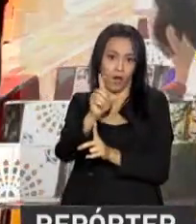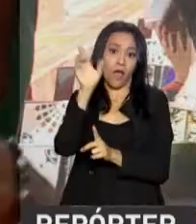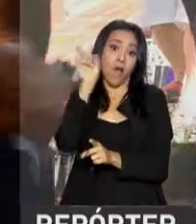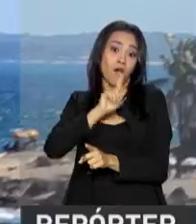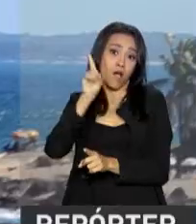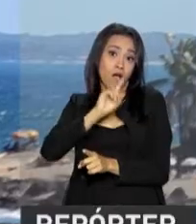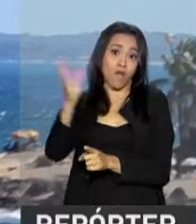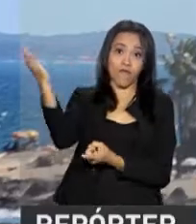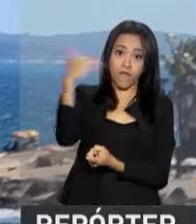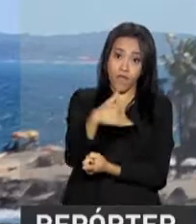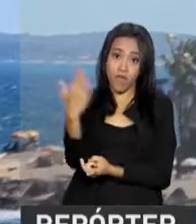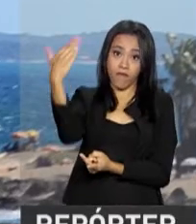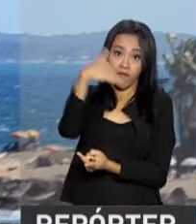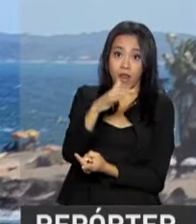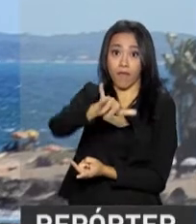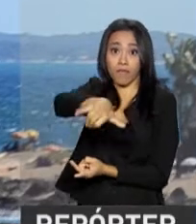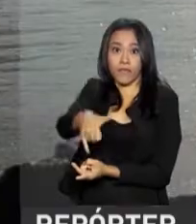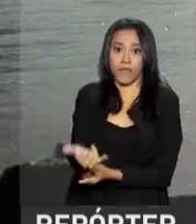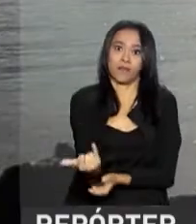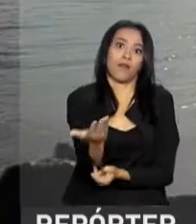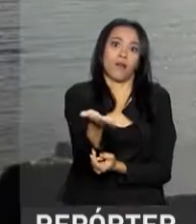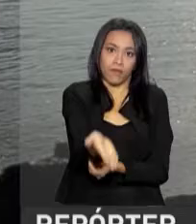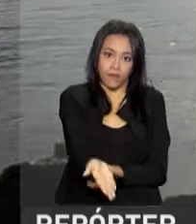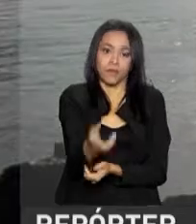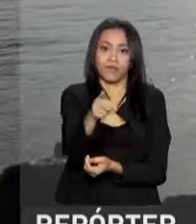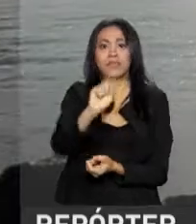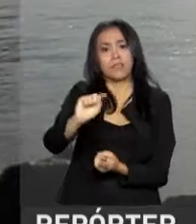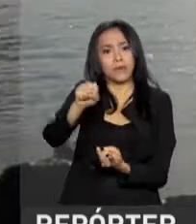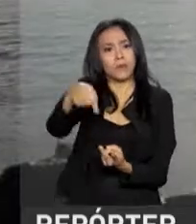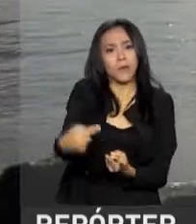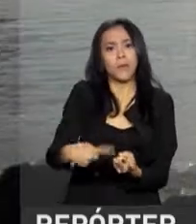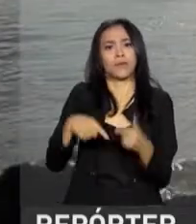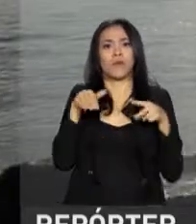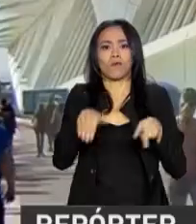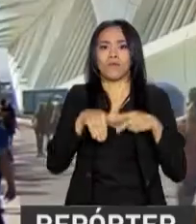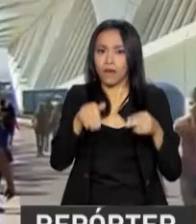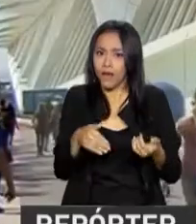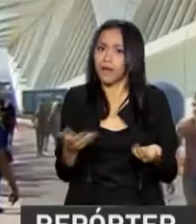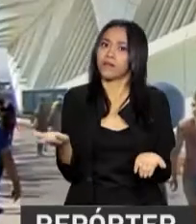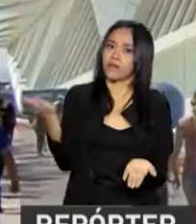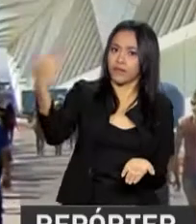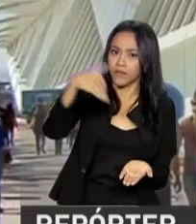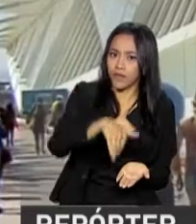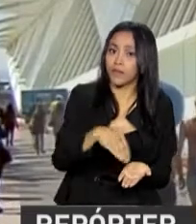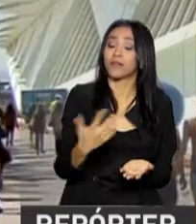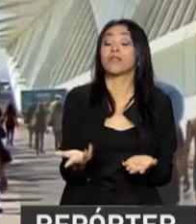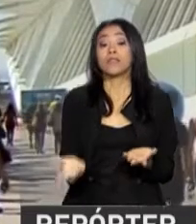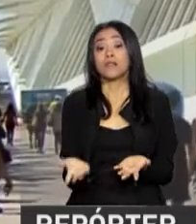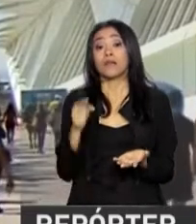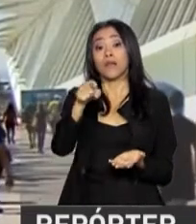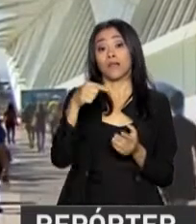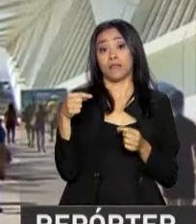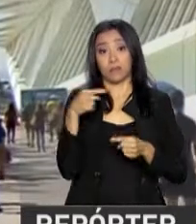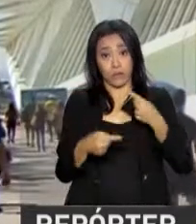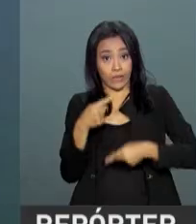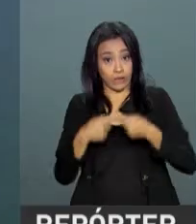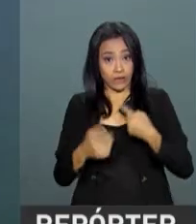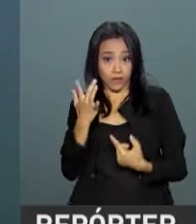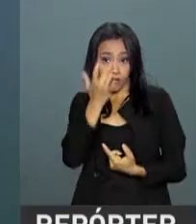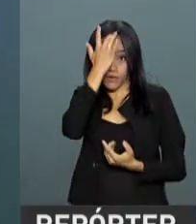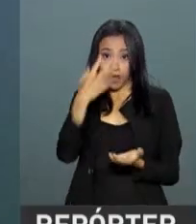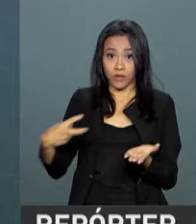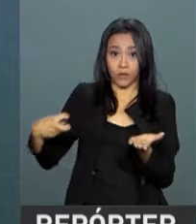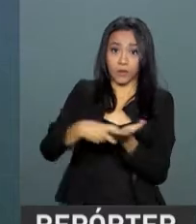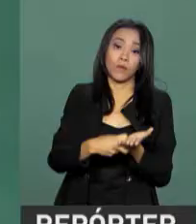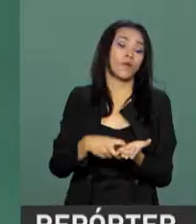foram os que mais aproveitaram a facilidade seguido dos australianos a política de facilitação de vistos o